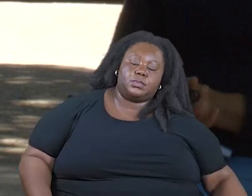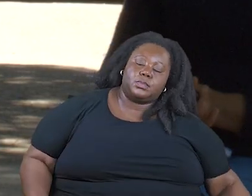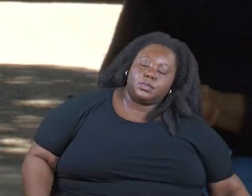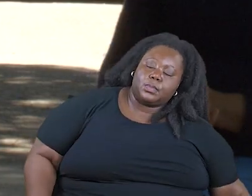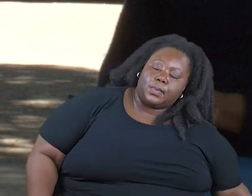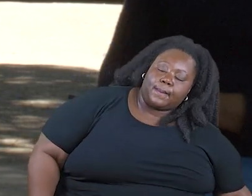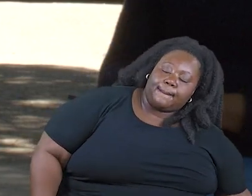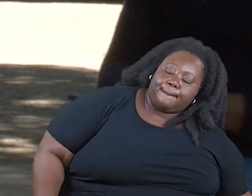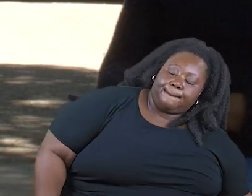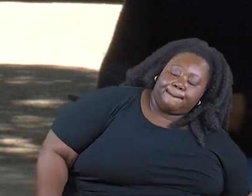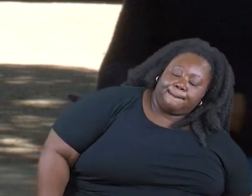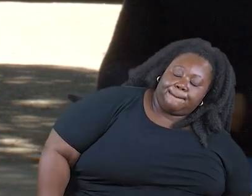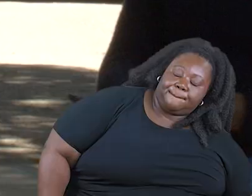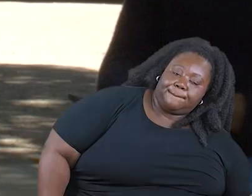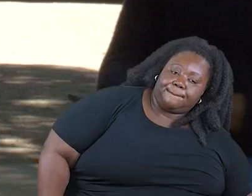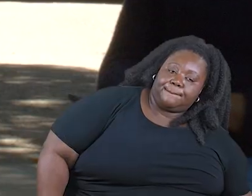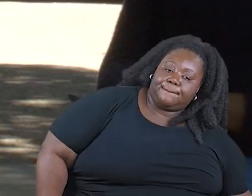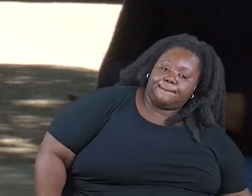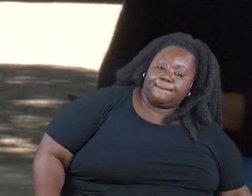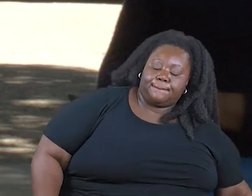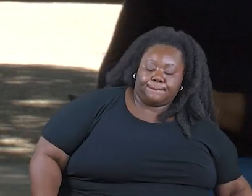o pessoal que...